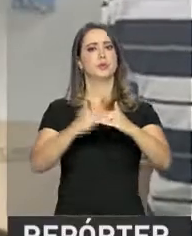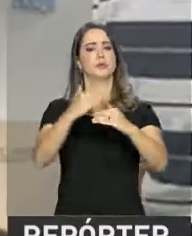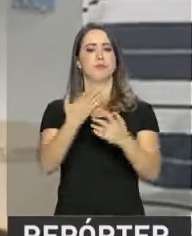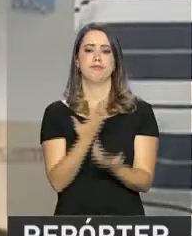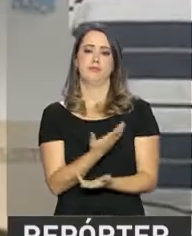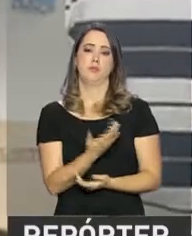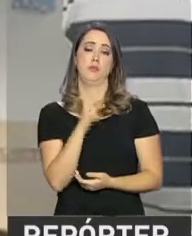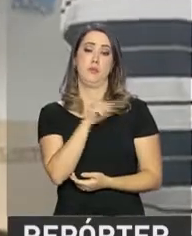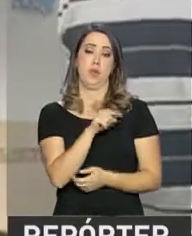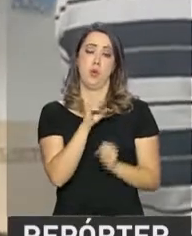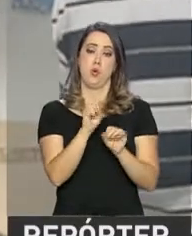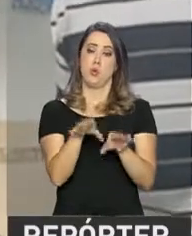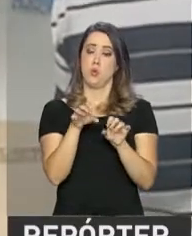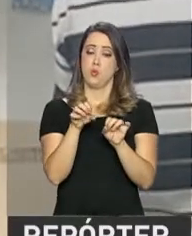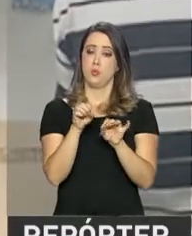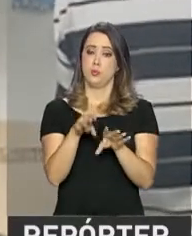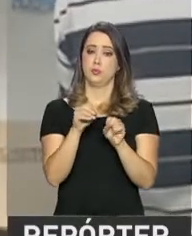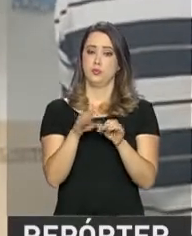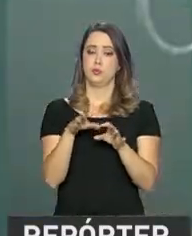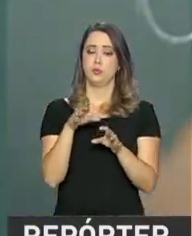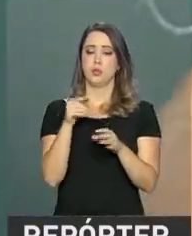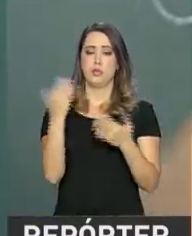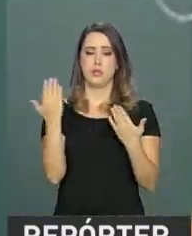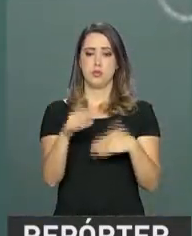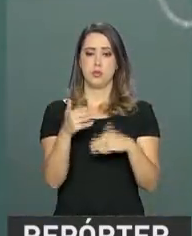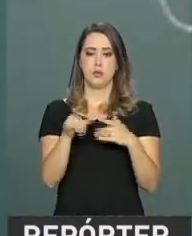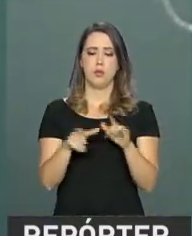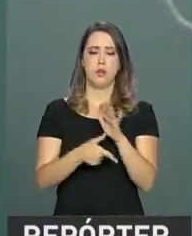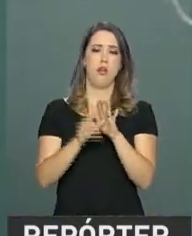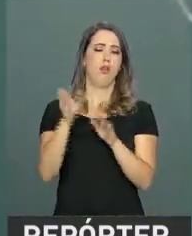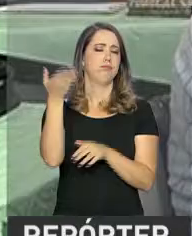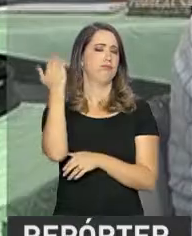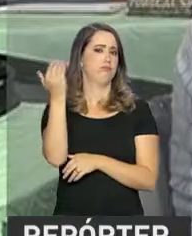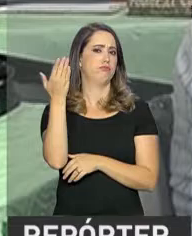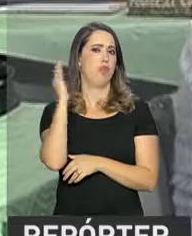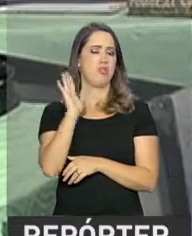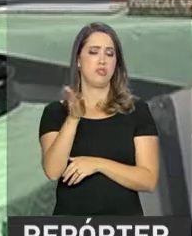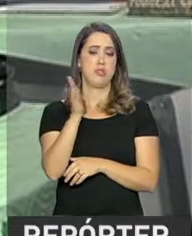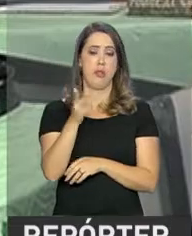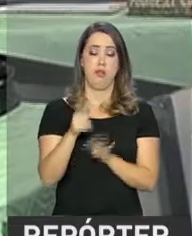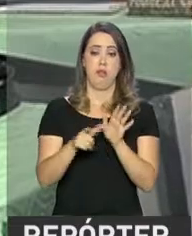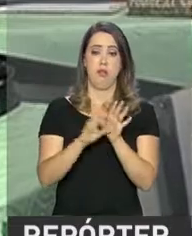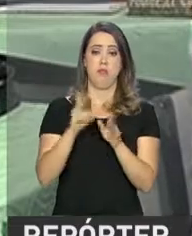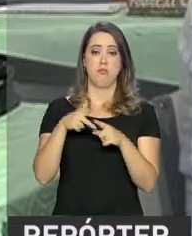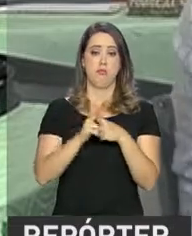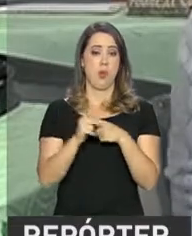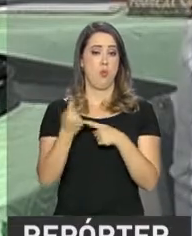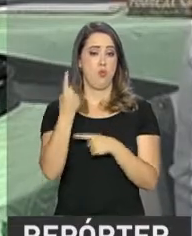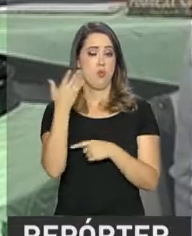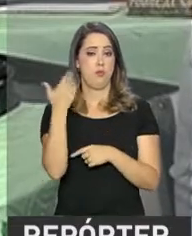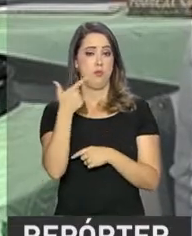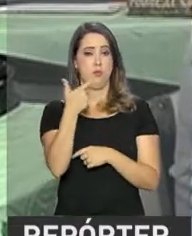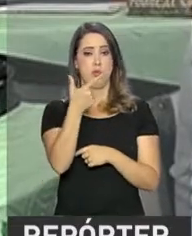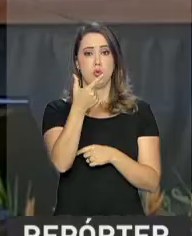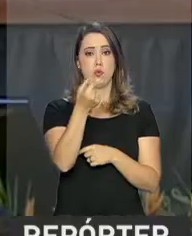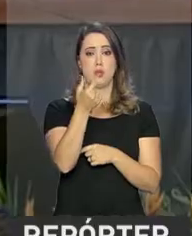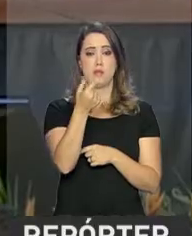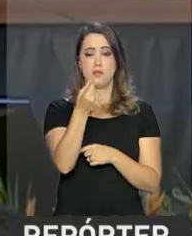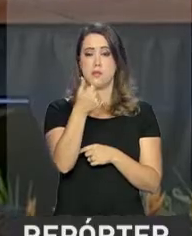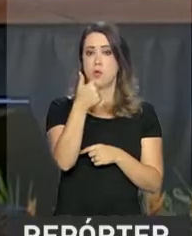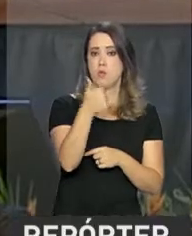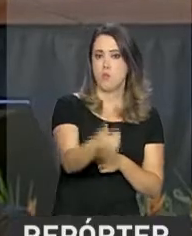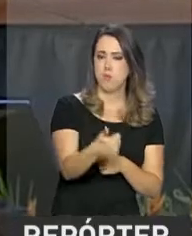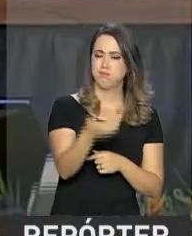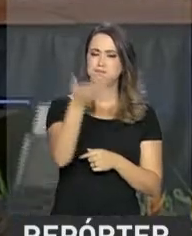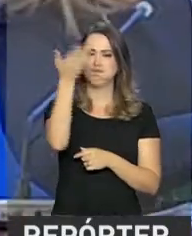o sistema de avaliação da educação básica estava desatualizado a última revisão ocorreu em 2001 a